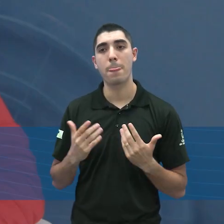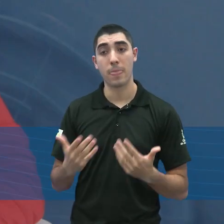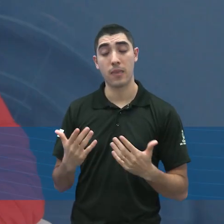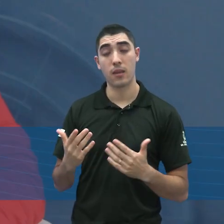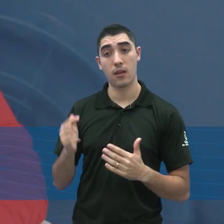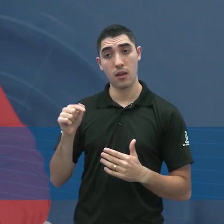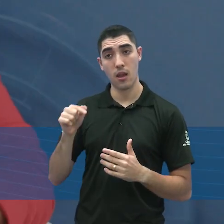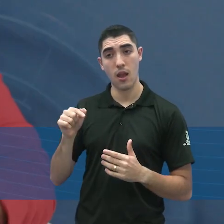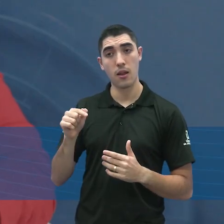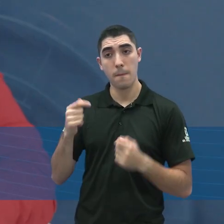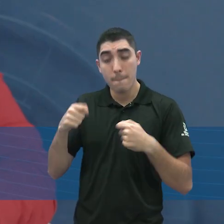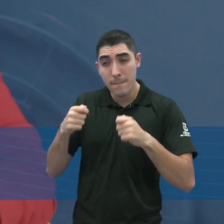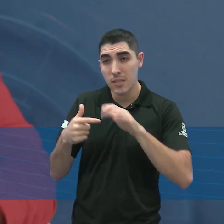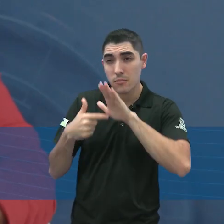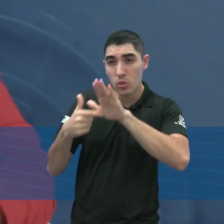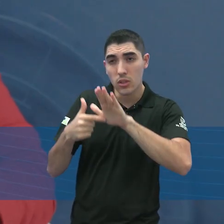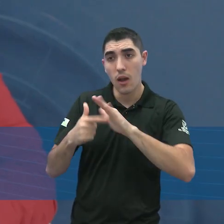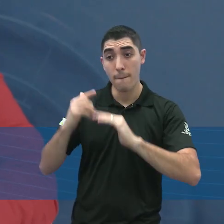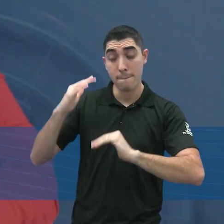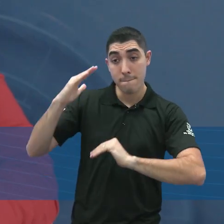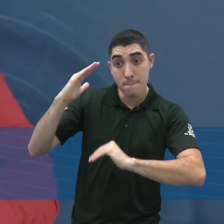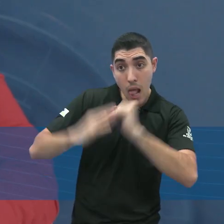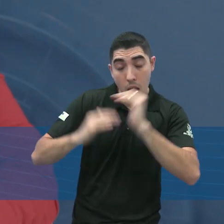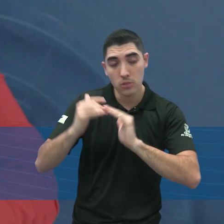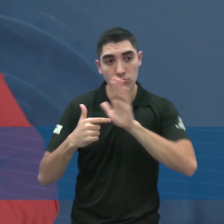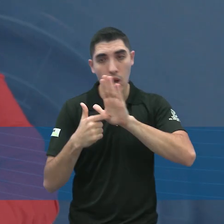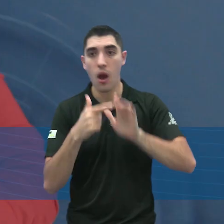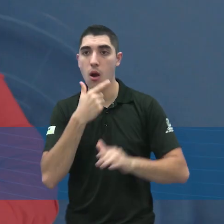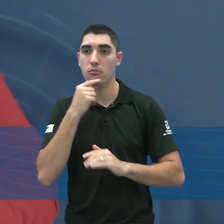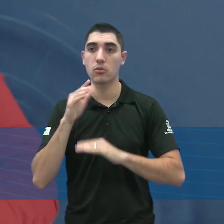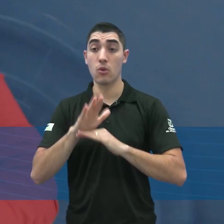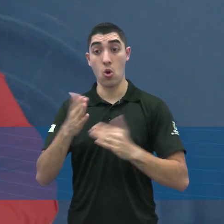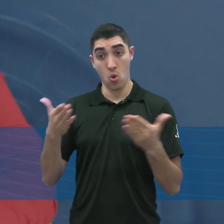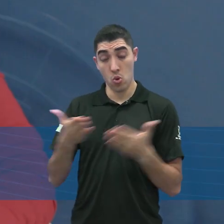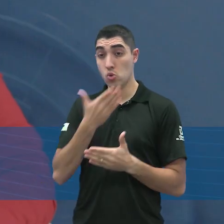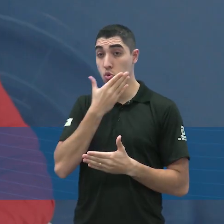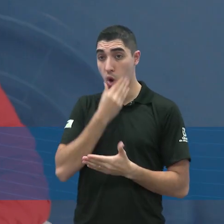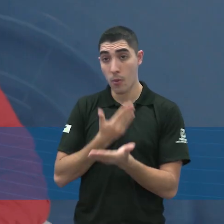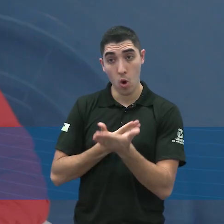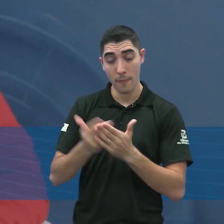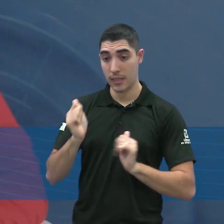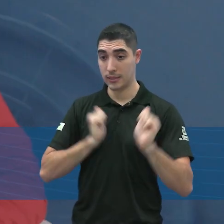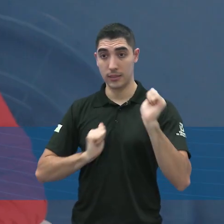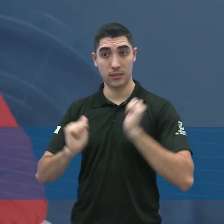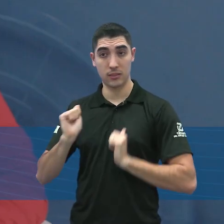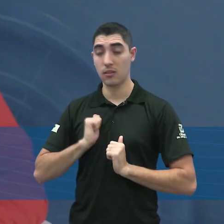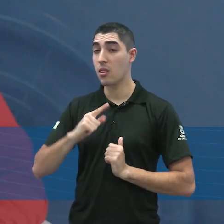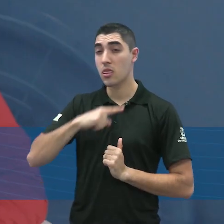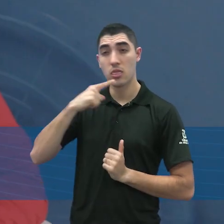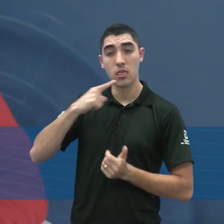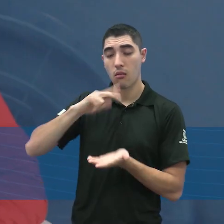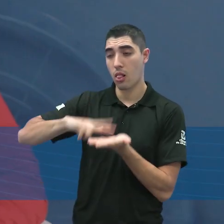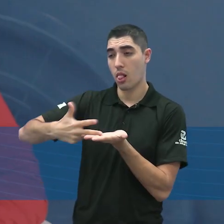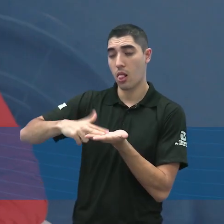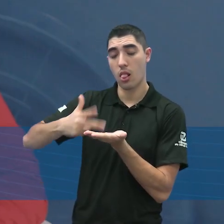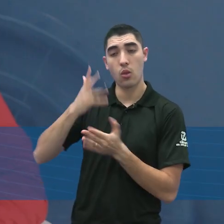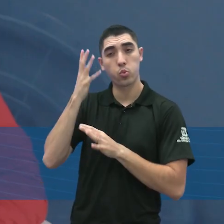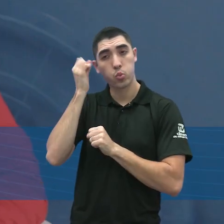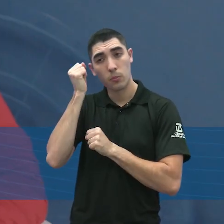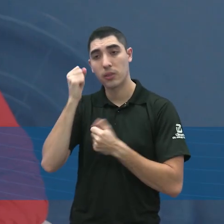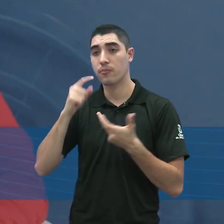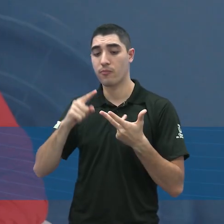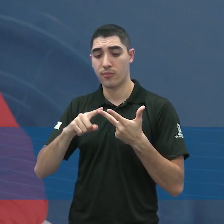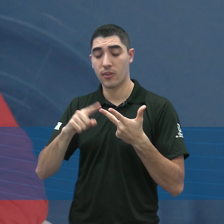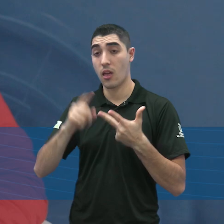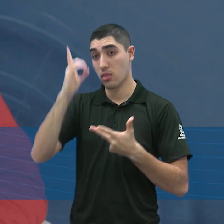dor. Então, trazer algumas questões mais práticas pode contribuir. O homem, hoje em dia, está muito ansioso, tem muita